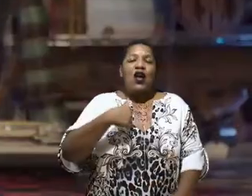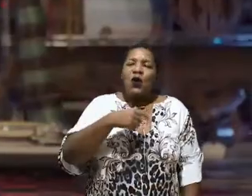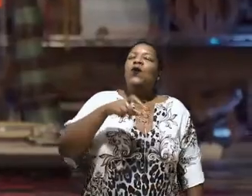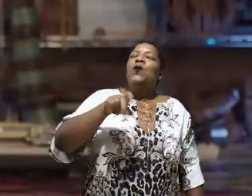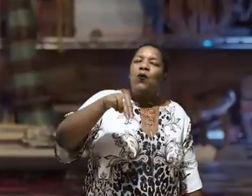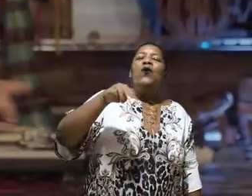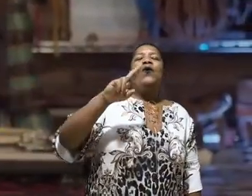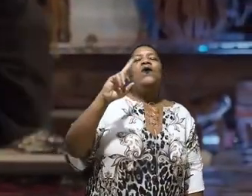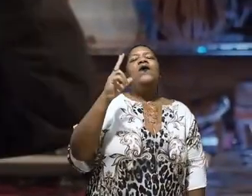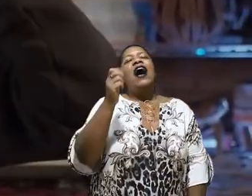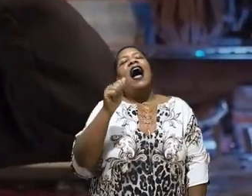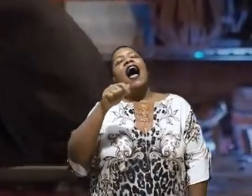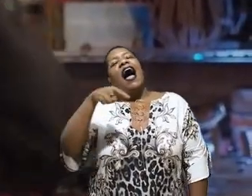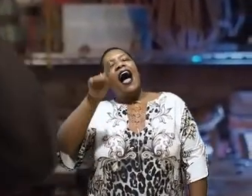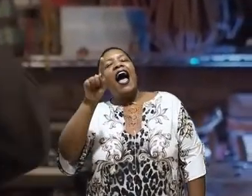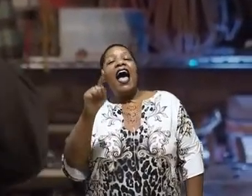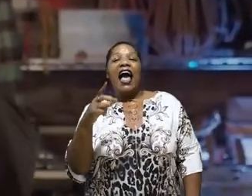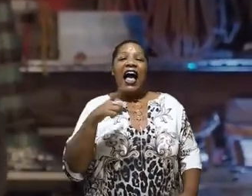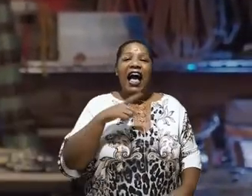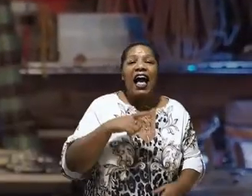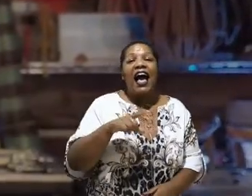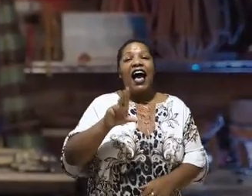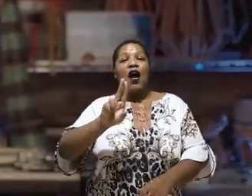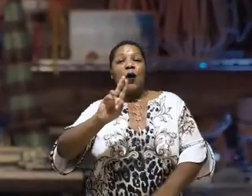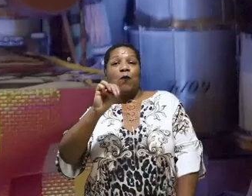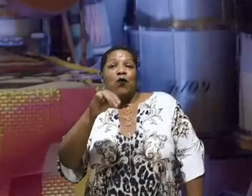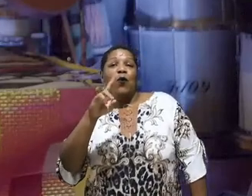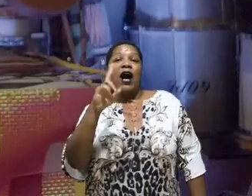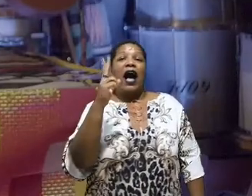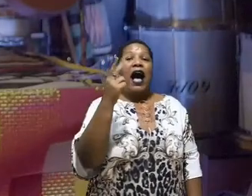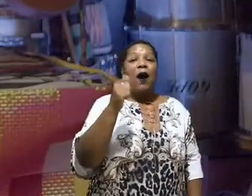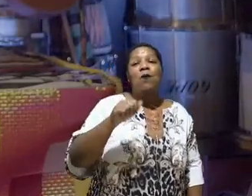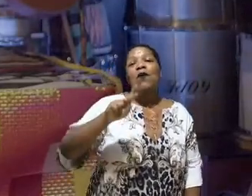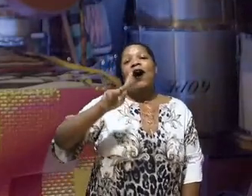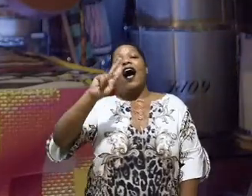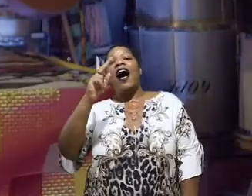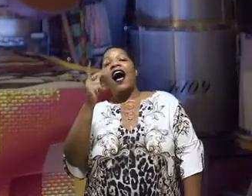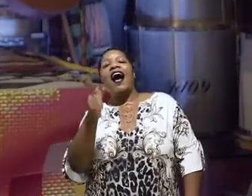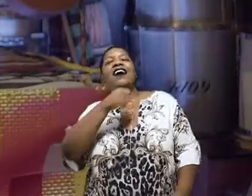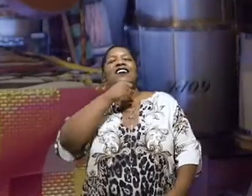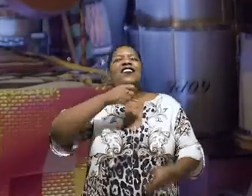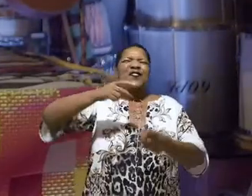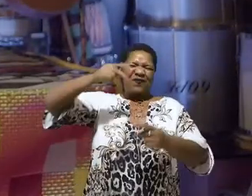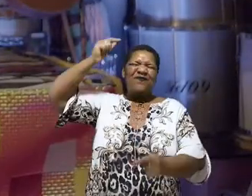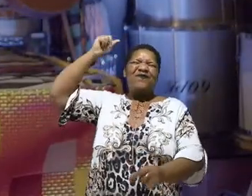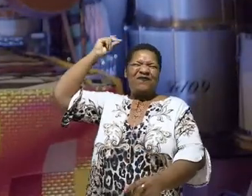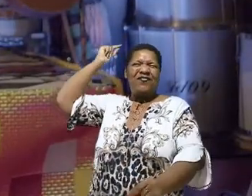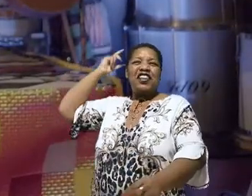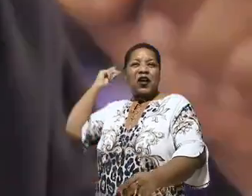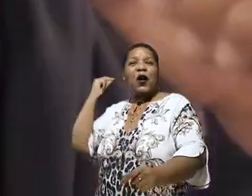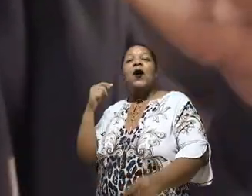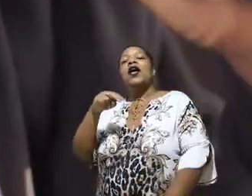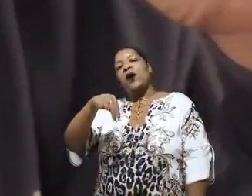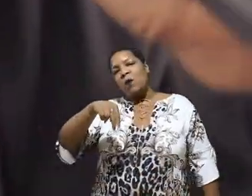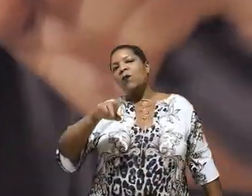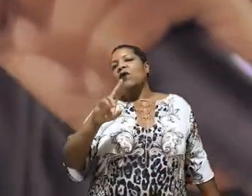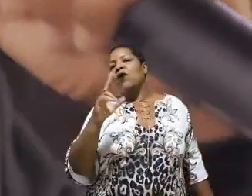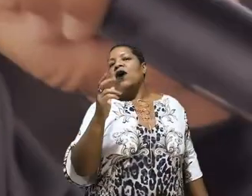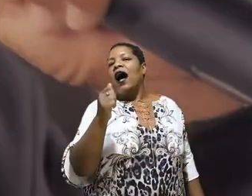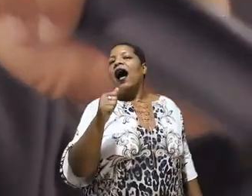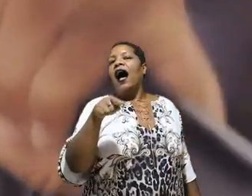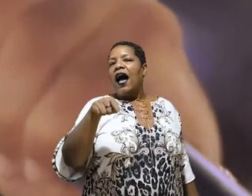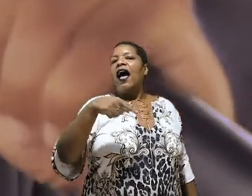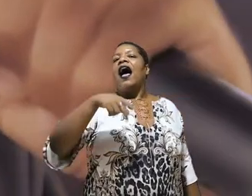burra burra burra burra burra burra burra burra burra